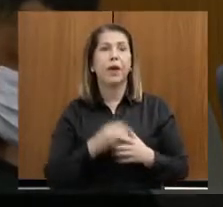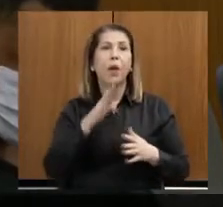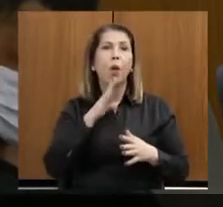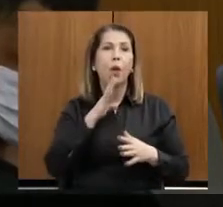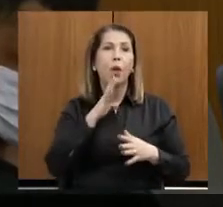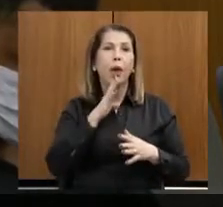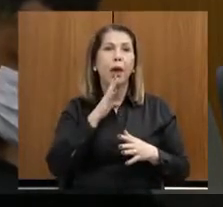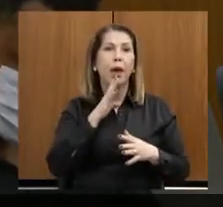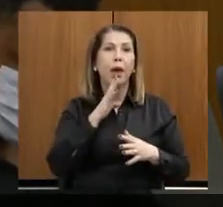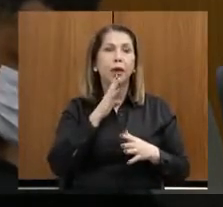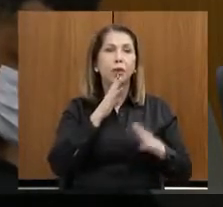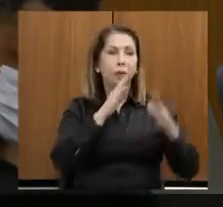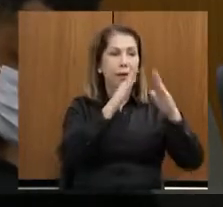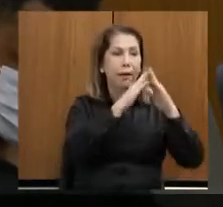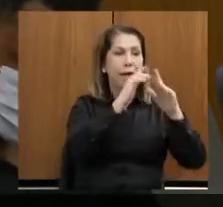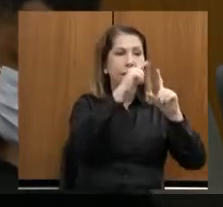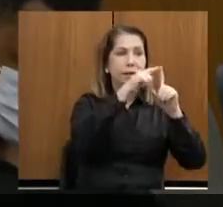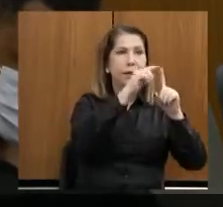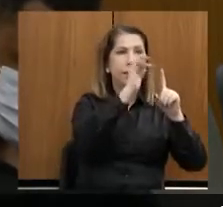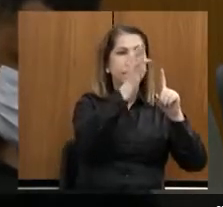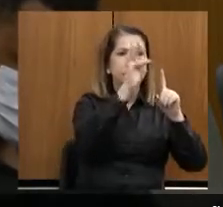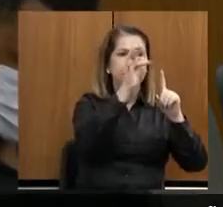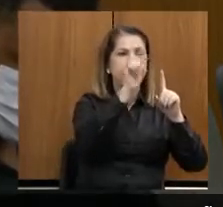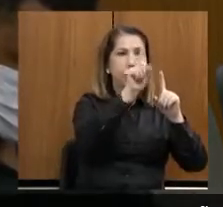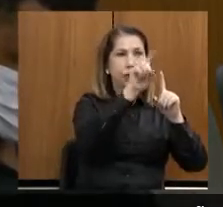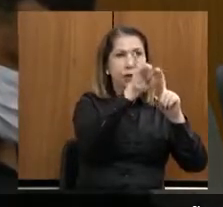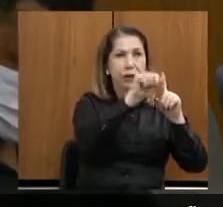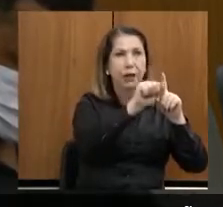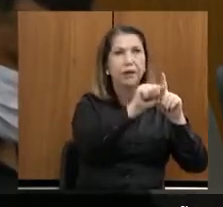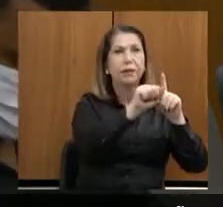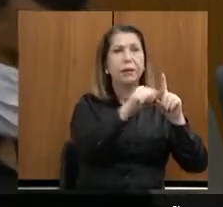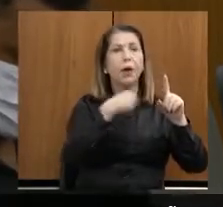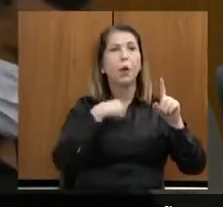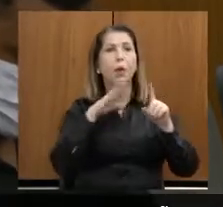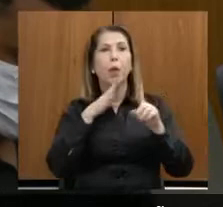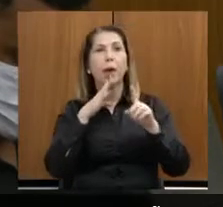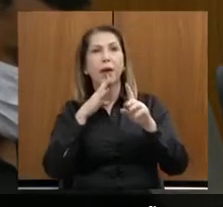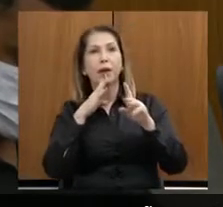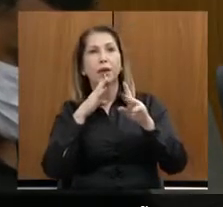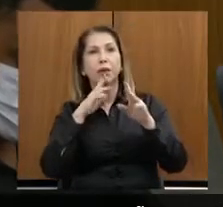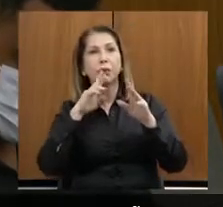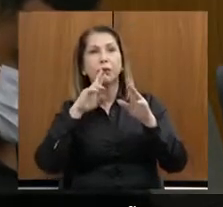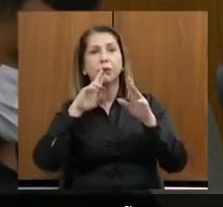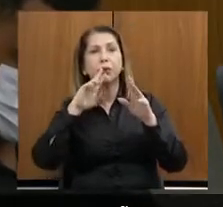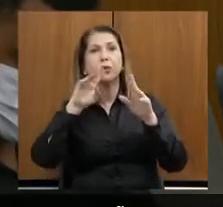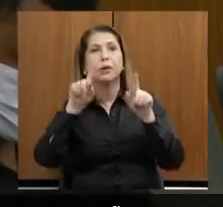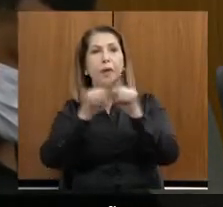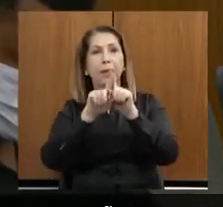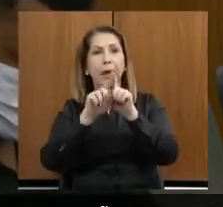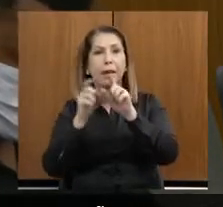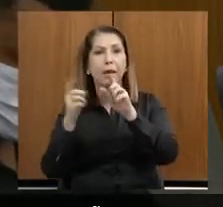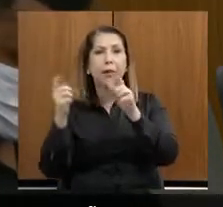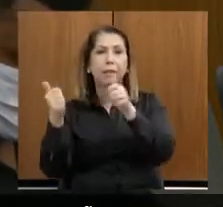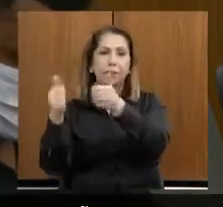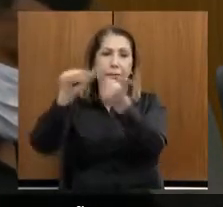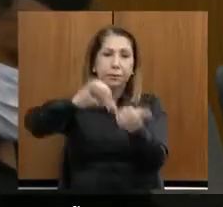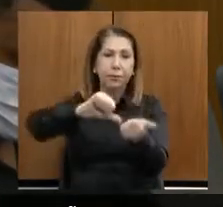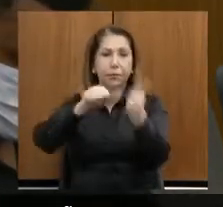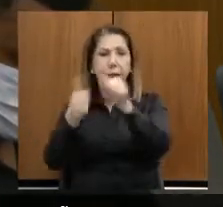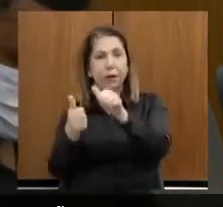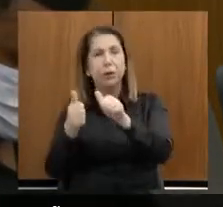adventista porque eu cresci dentro dela eu conheço a Igreja Batista porque eu vive dentro dela